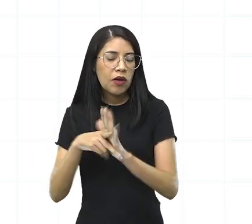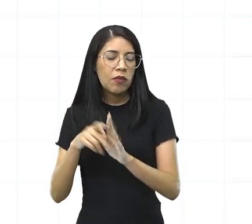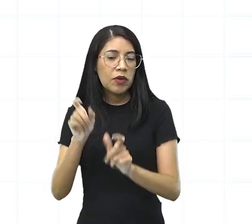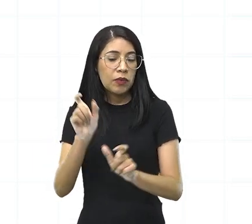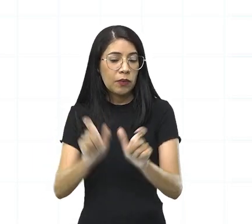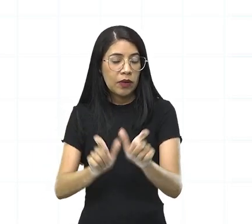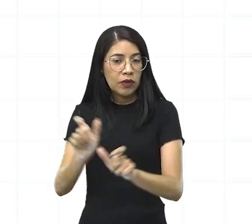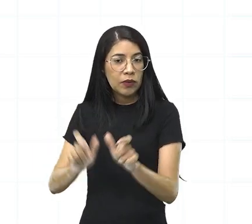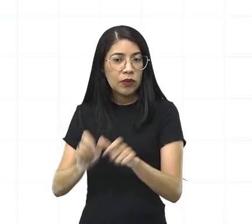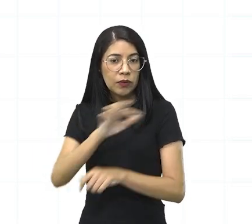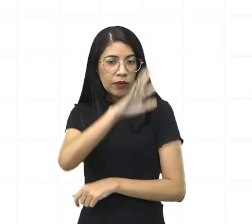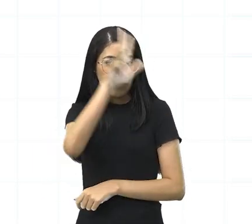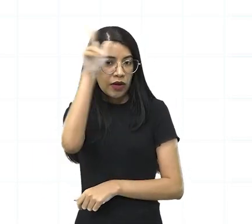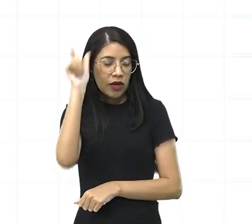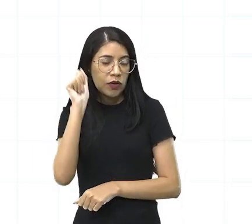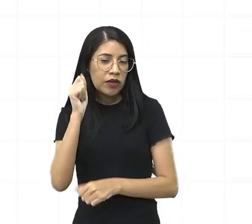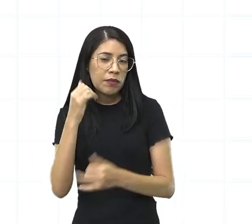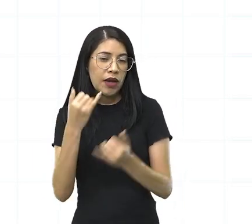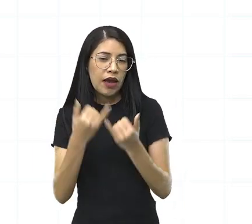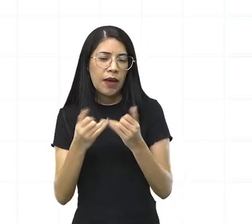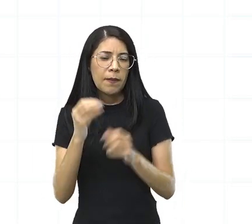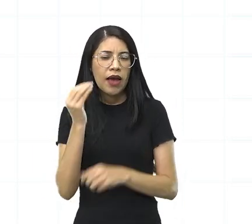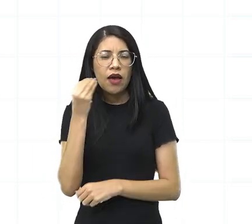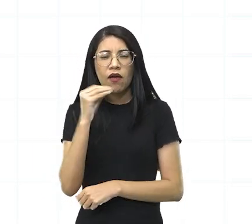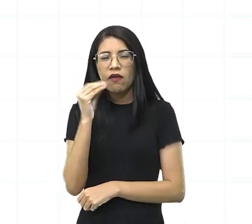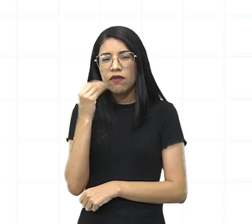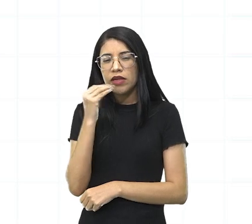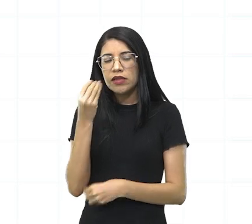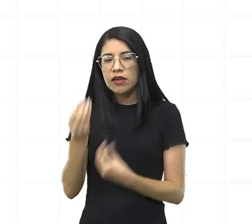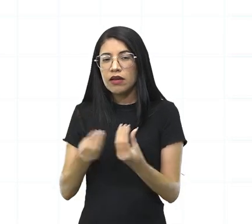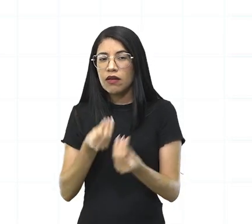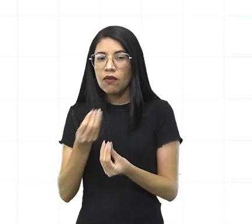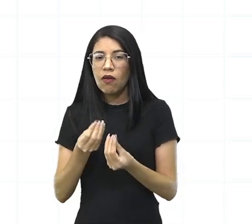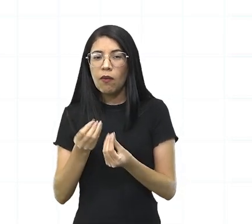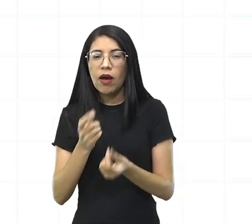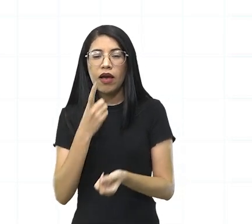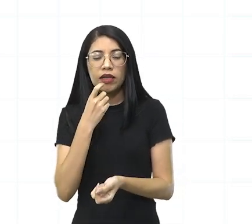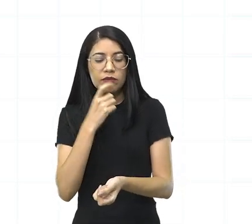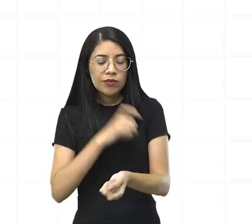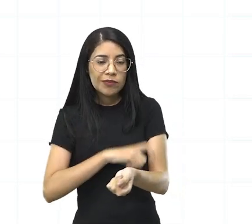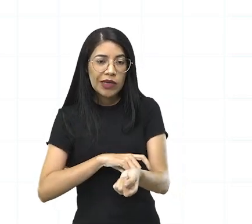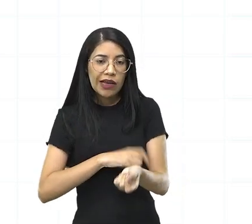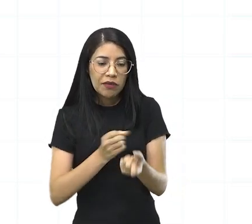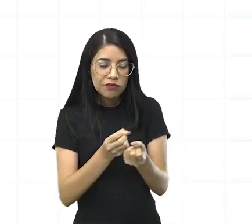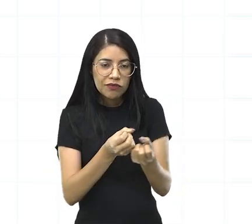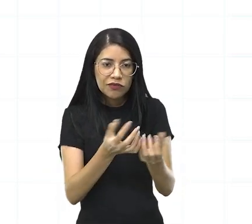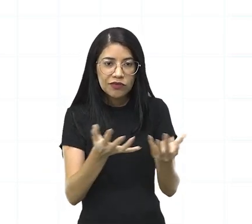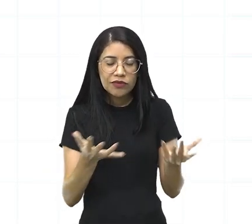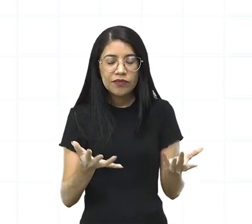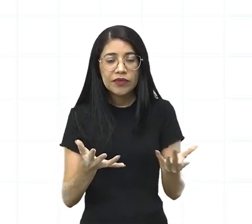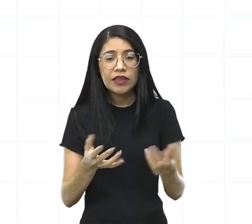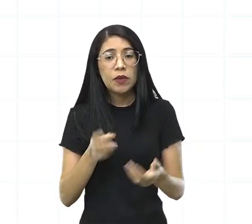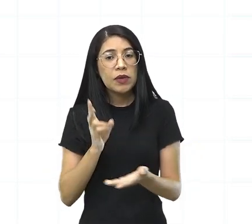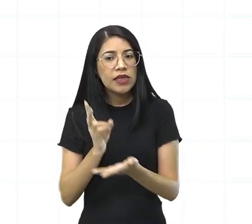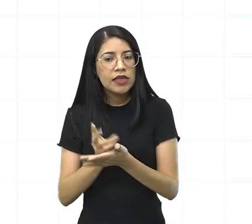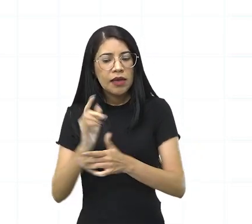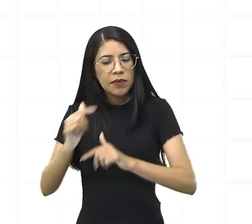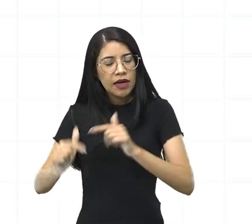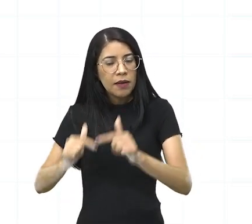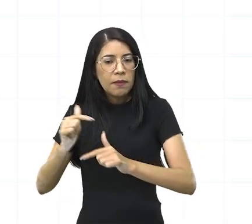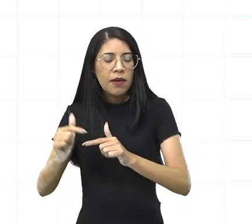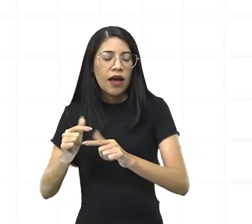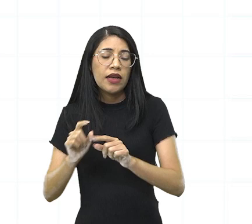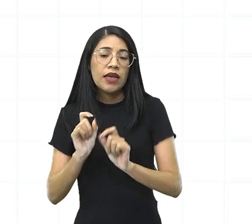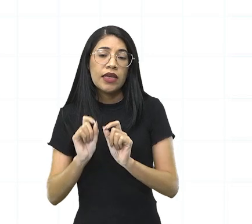povo amazonense para persuadir para uma doação de sangue, né? O trabalho constante e o sangue corre nas